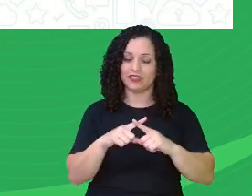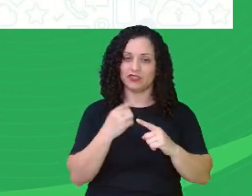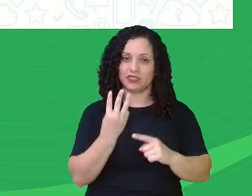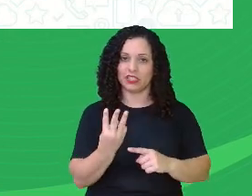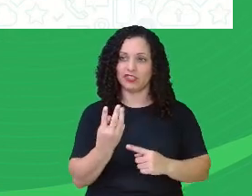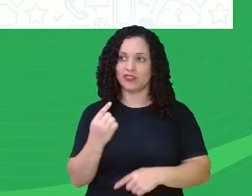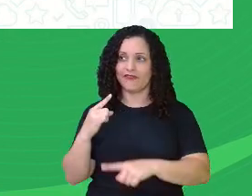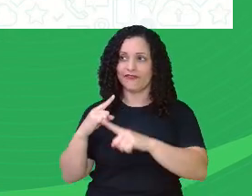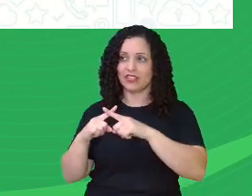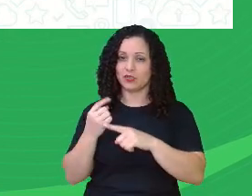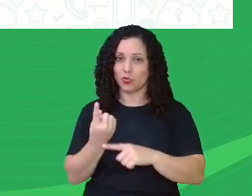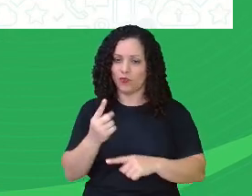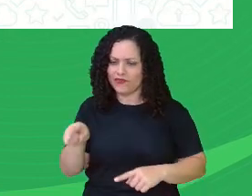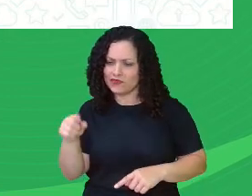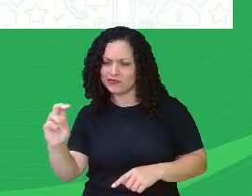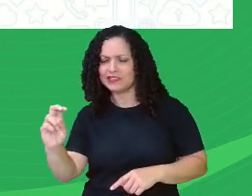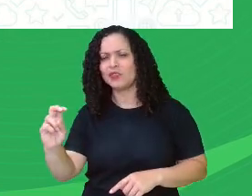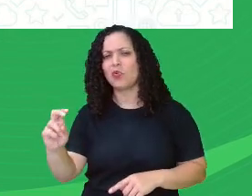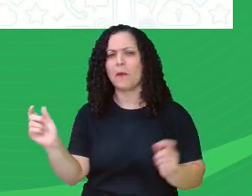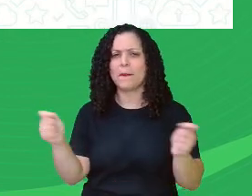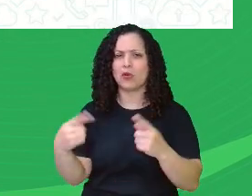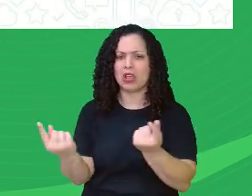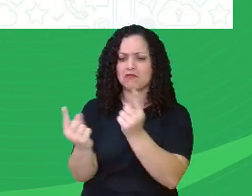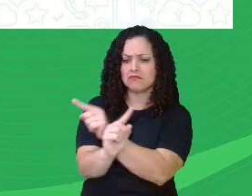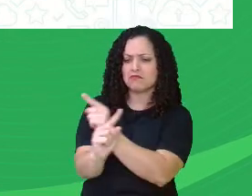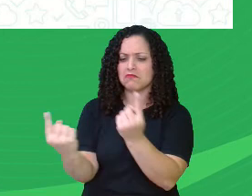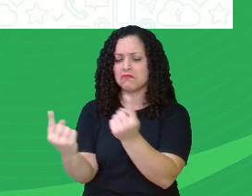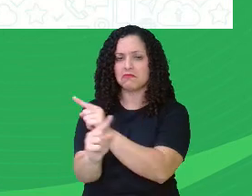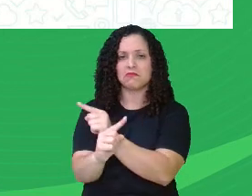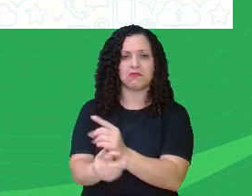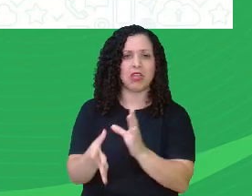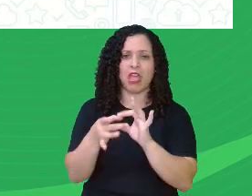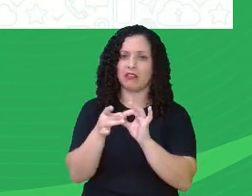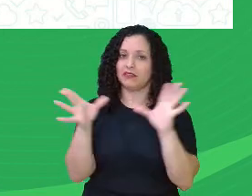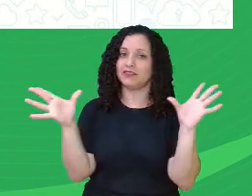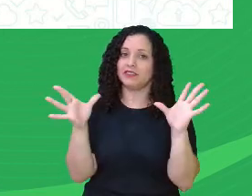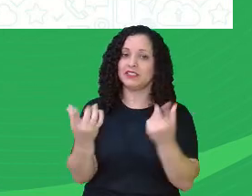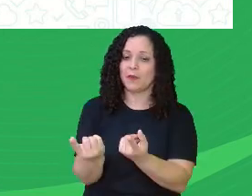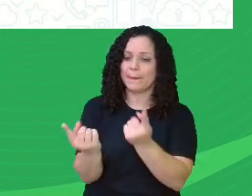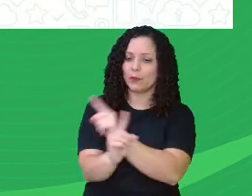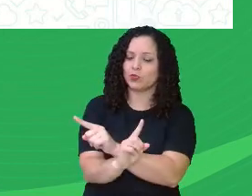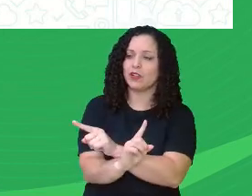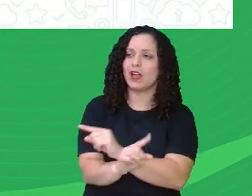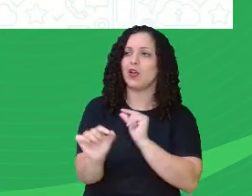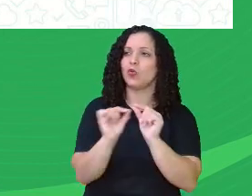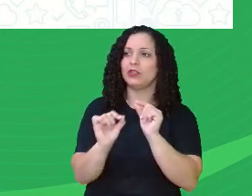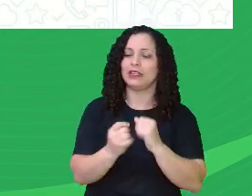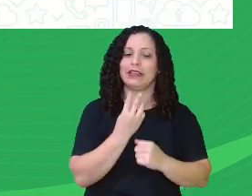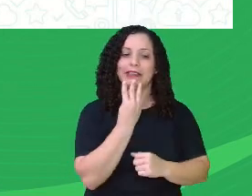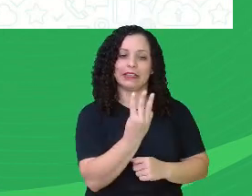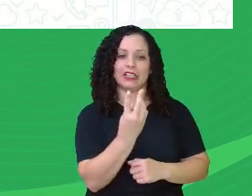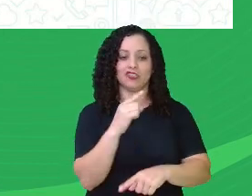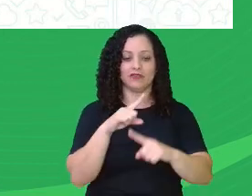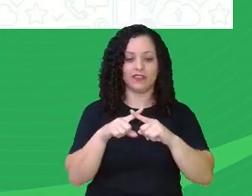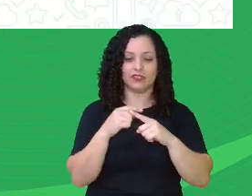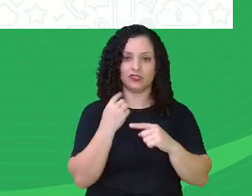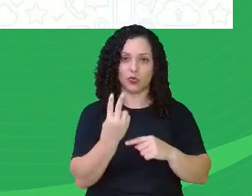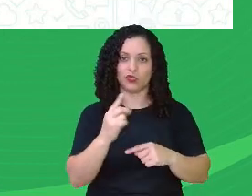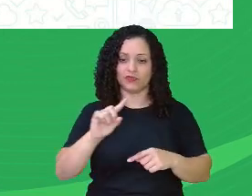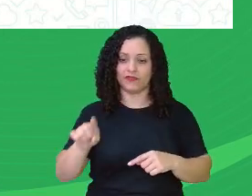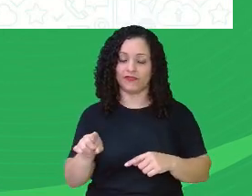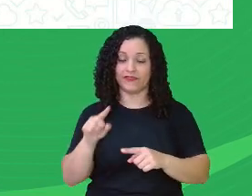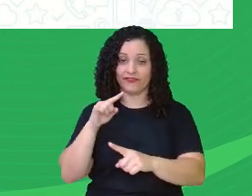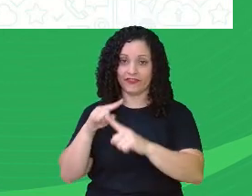3 vezes 2 vezes 1,5 também. A ordem, tanto faz. Se eu inverter, vai ficar 3 vezes 2 vezes 1,5 é